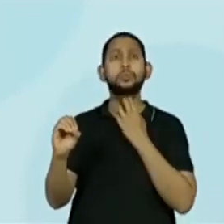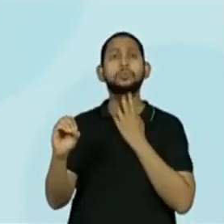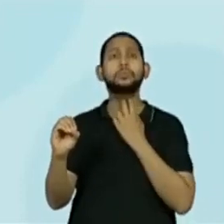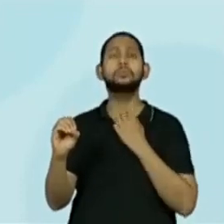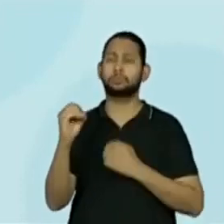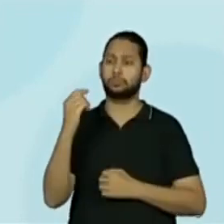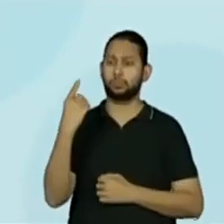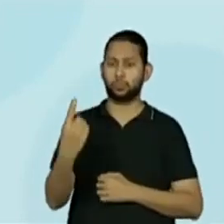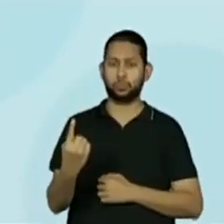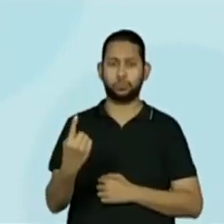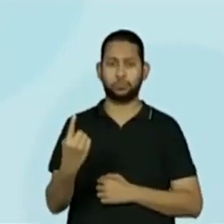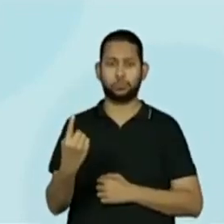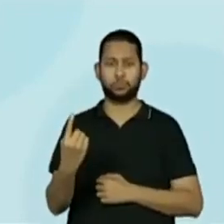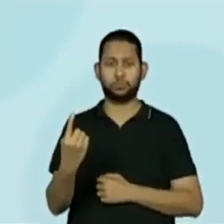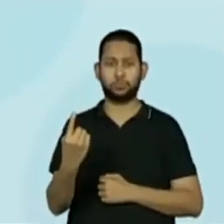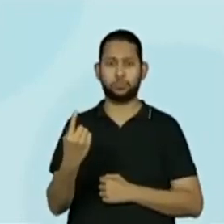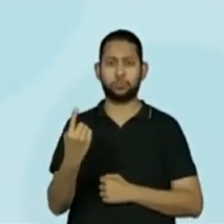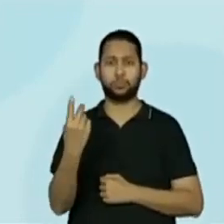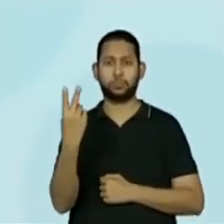1,